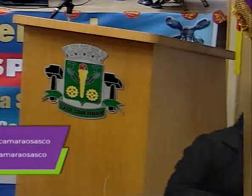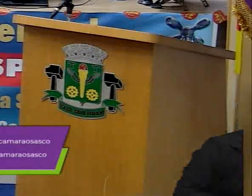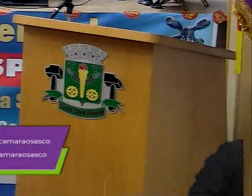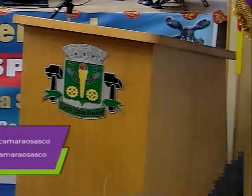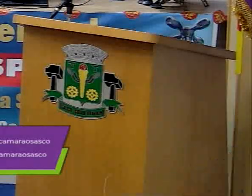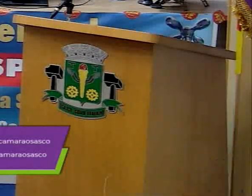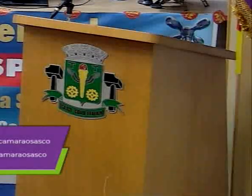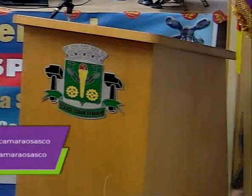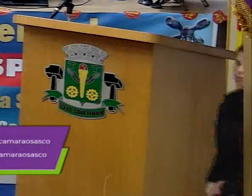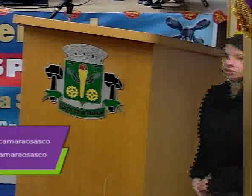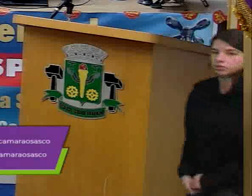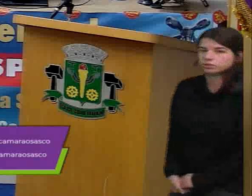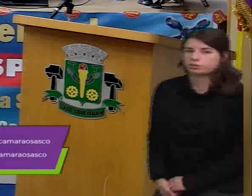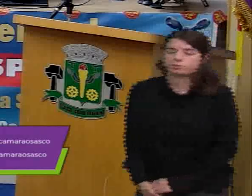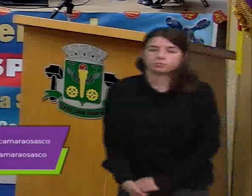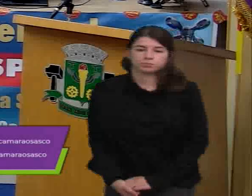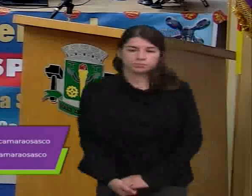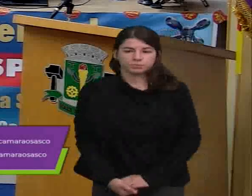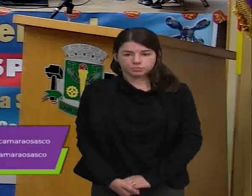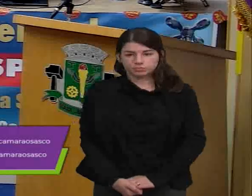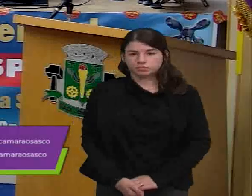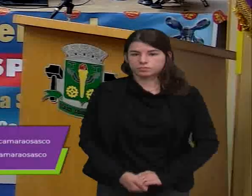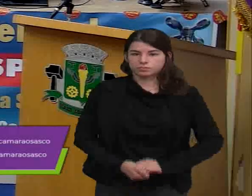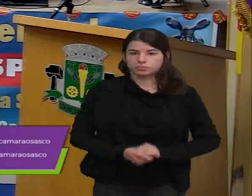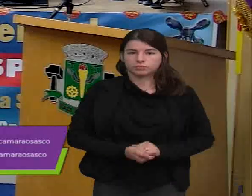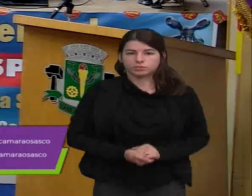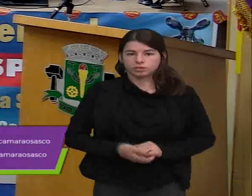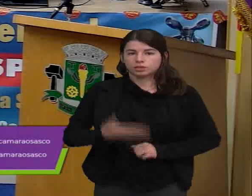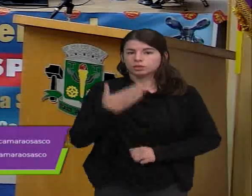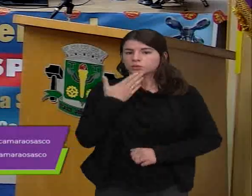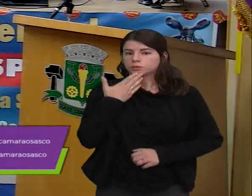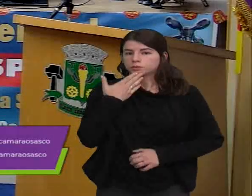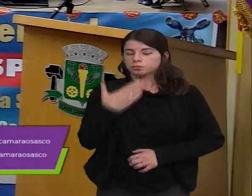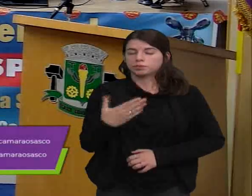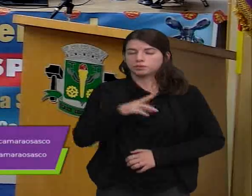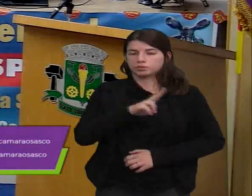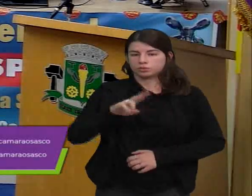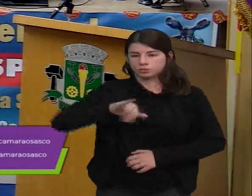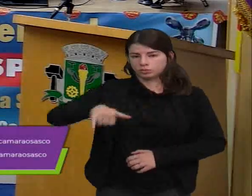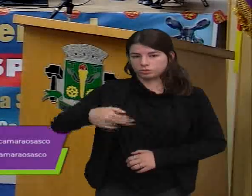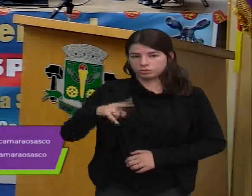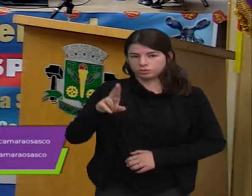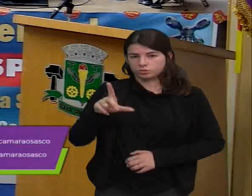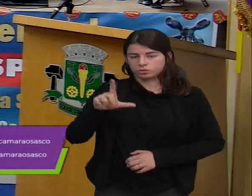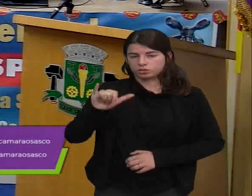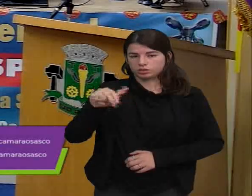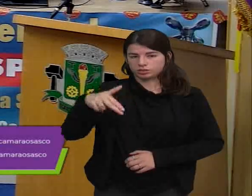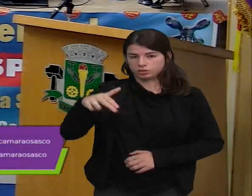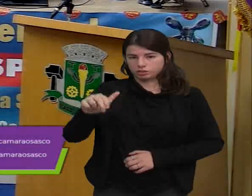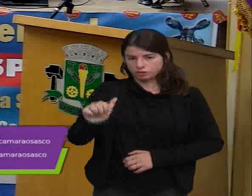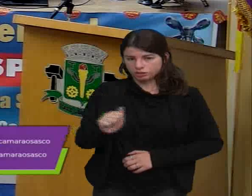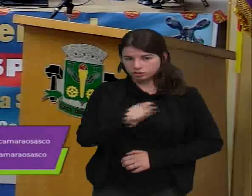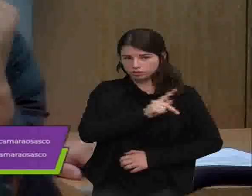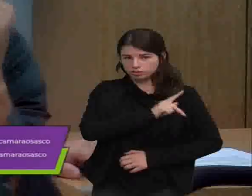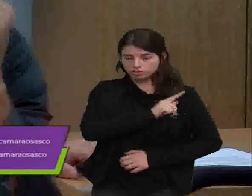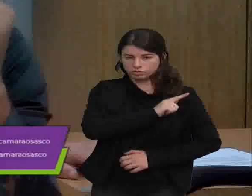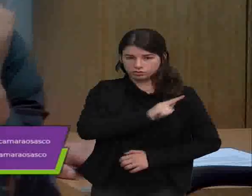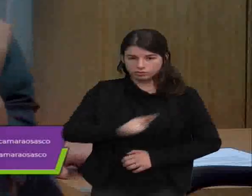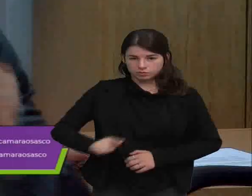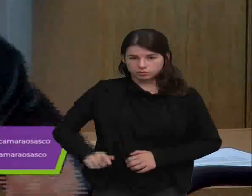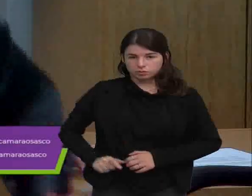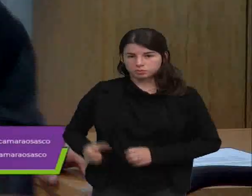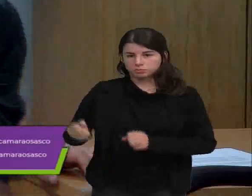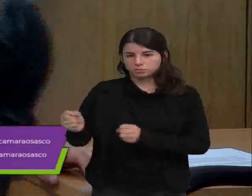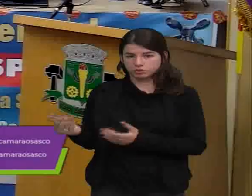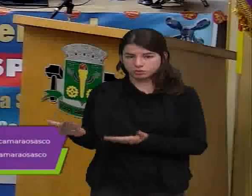solicito que a nobre vereadora e presidente da frente parlamentar Juliana Curvello Dati Voz reassuma